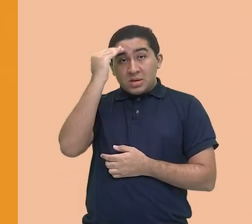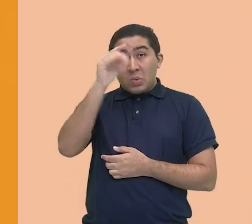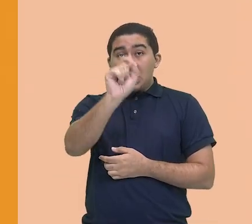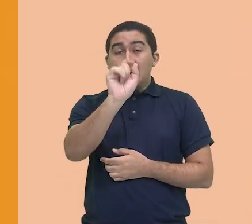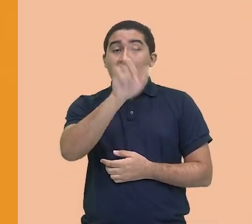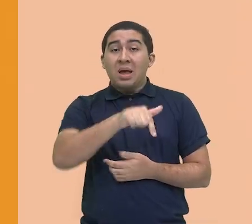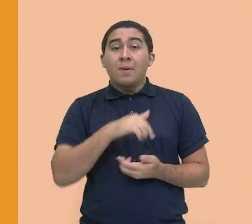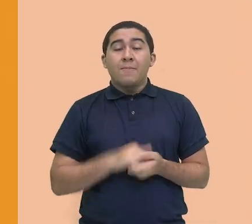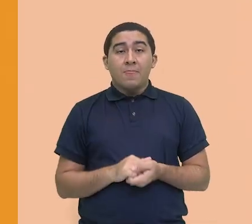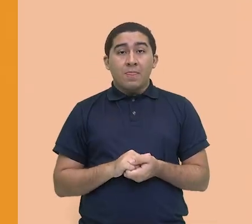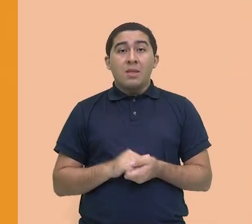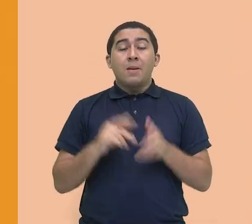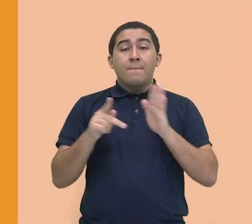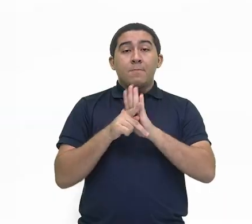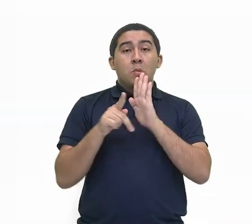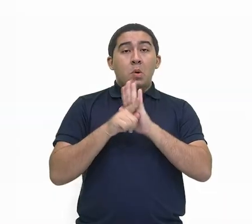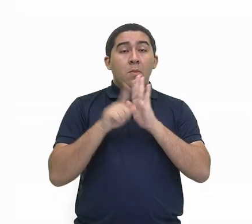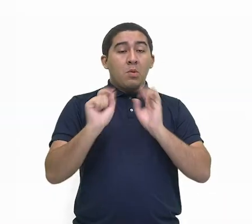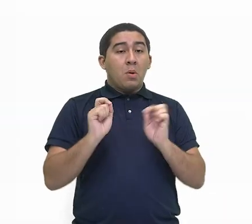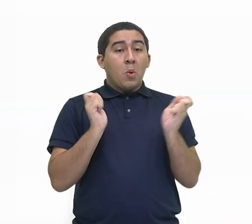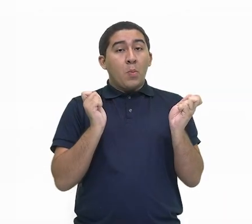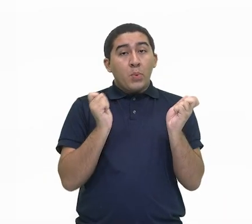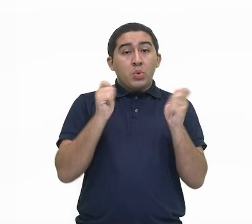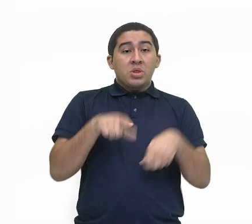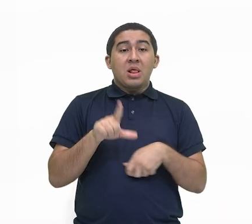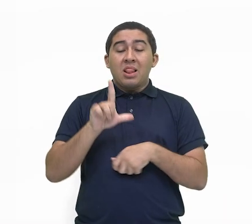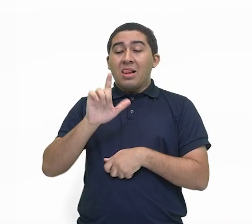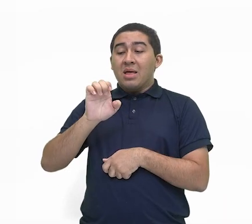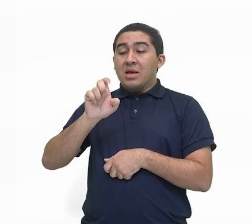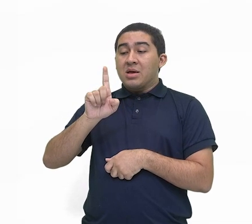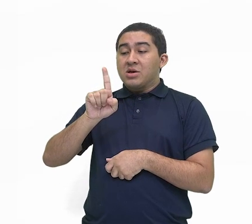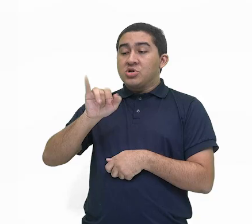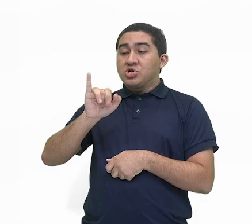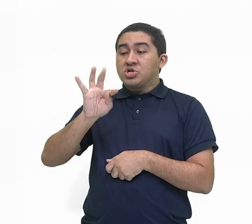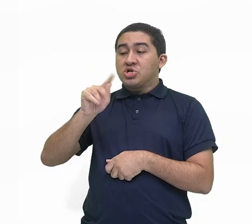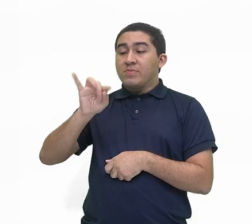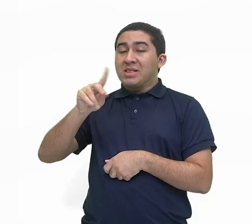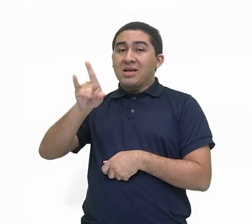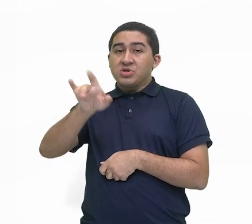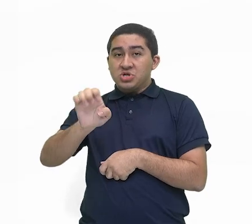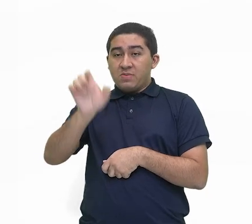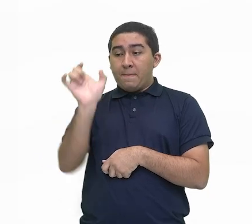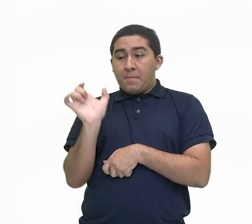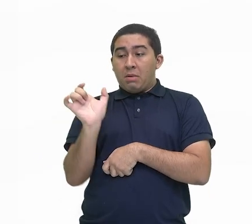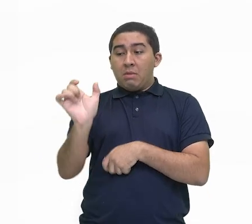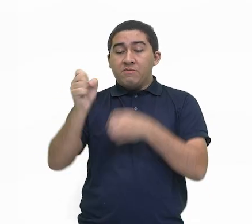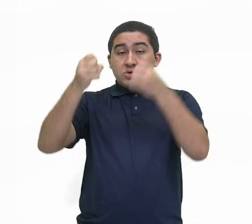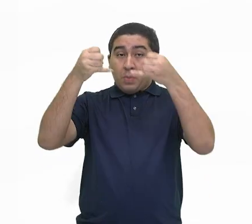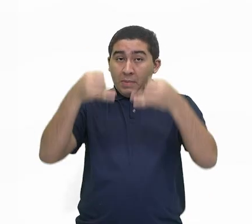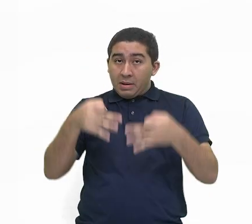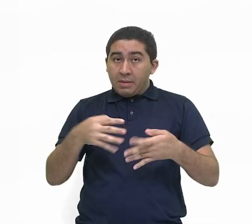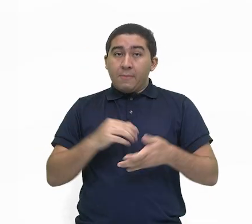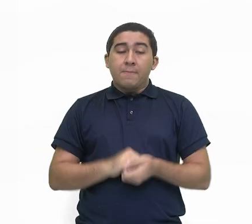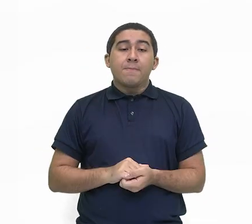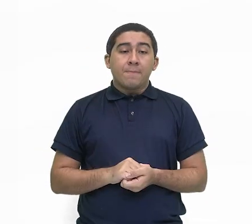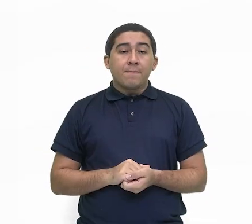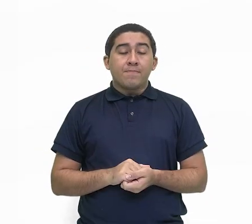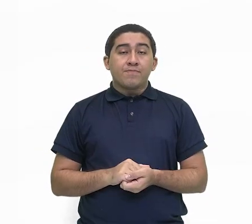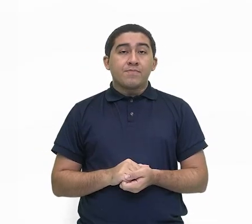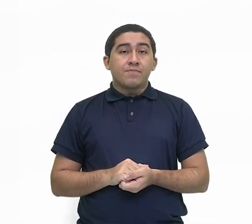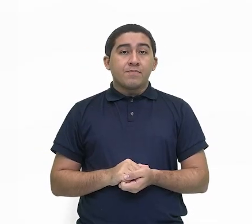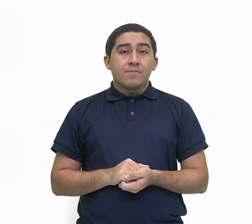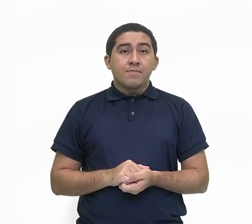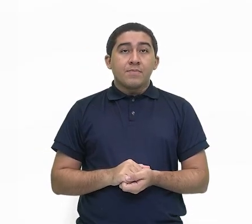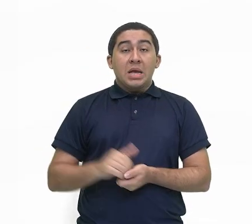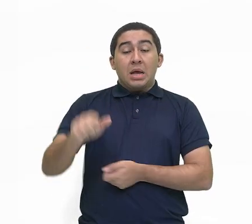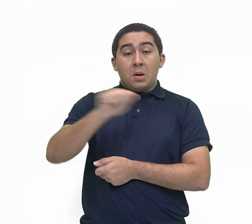a legitimidade do poder. Vamos continuar aí entendendo esses conceitos. Olha só. Em ciência